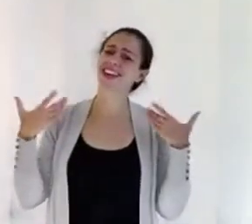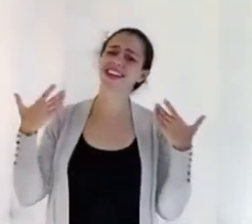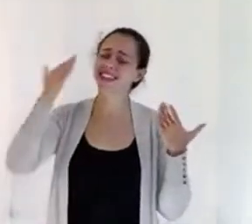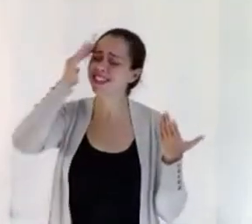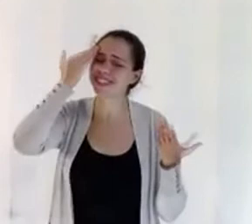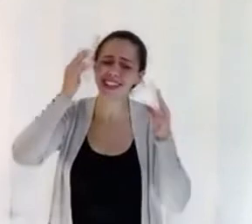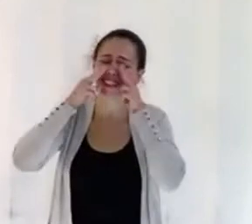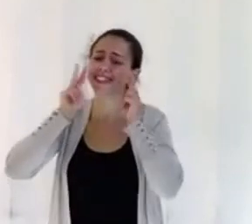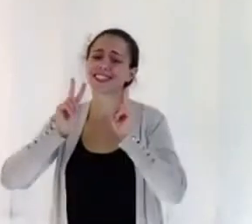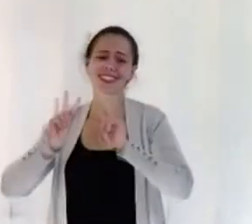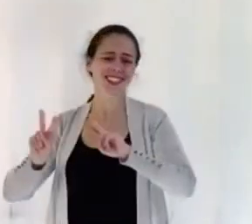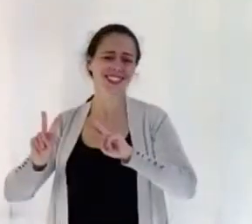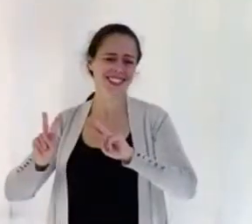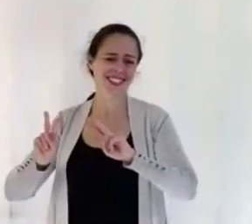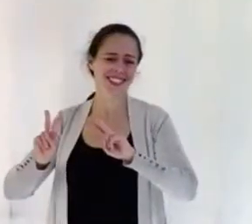gemendo.